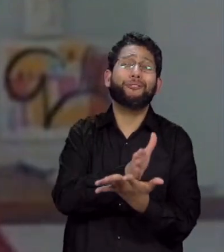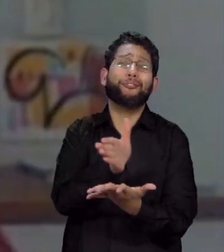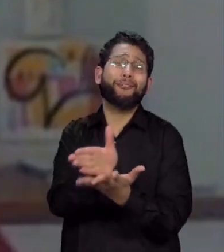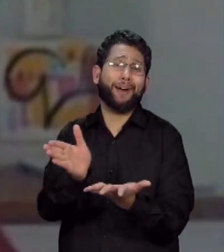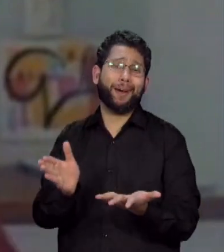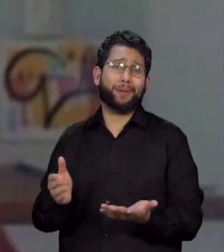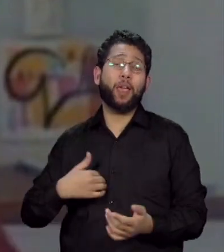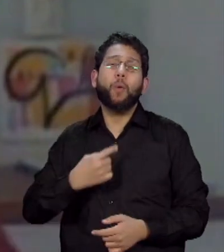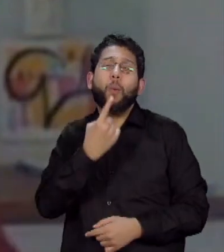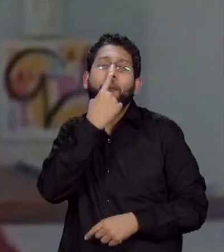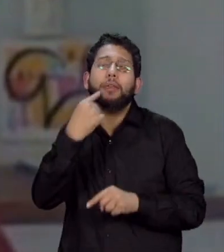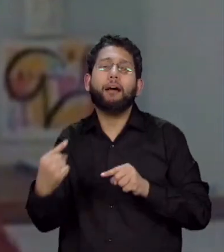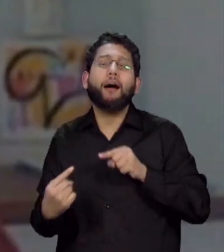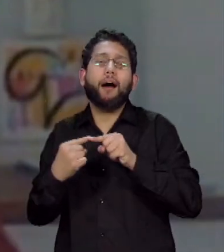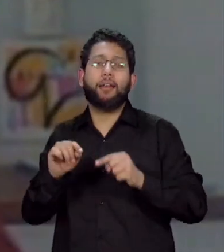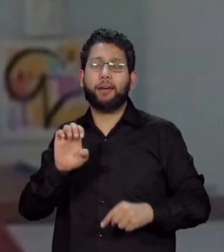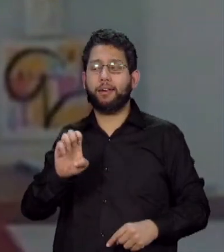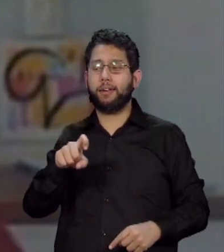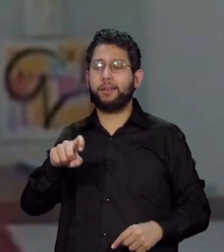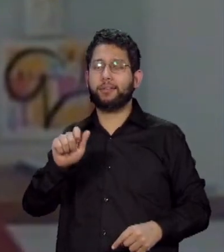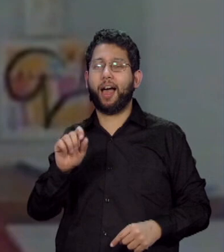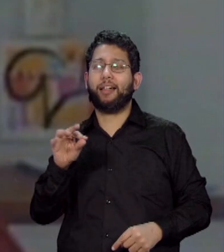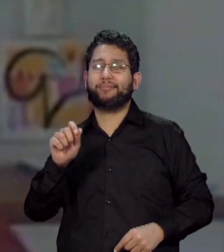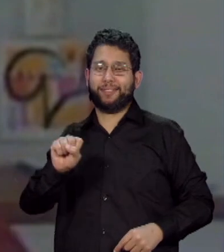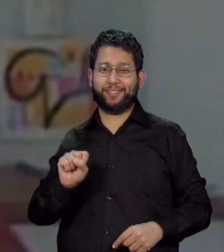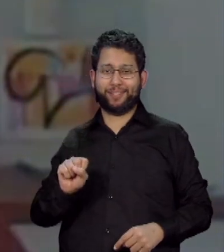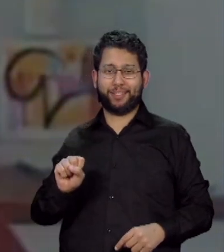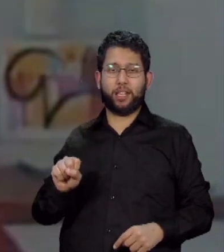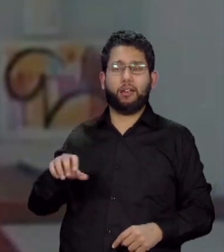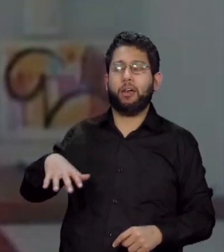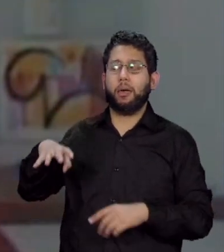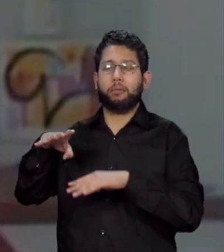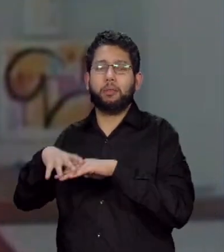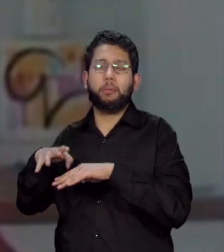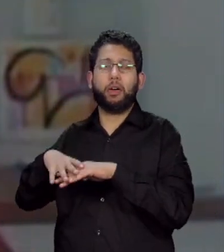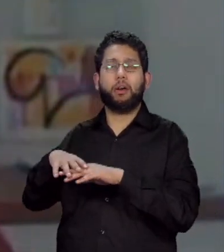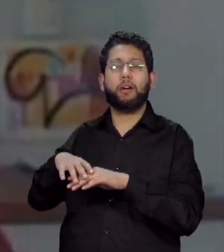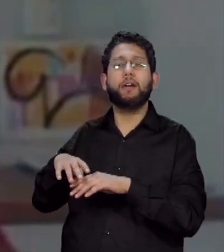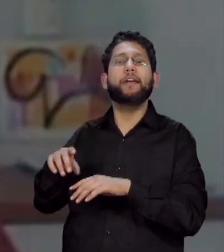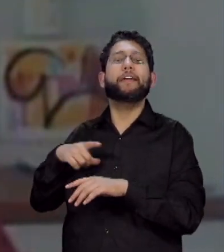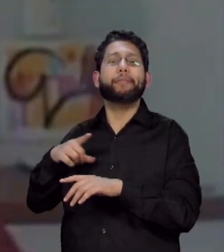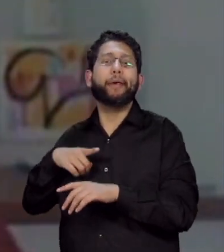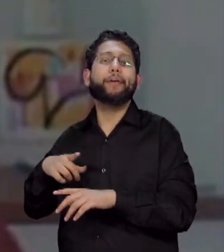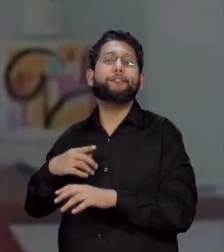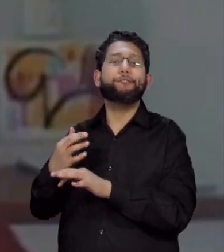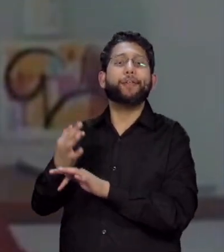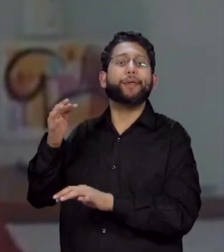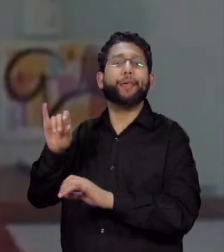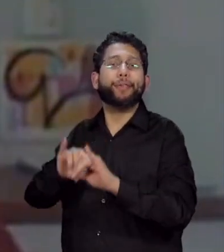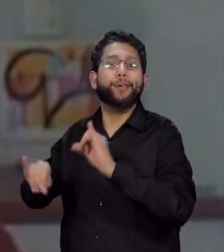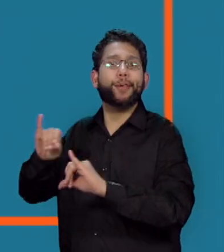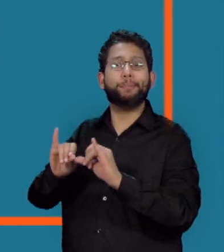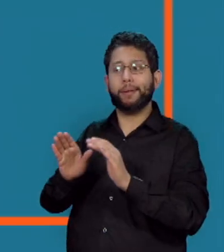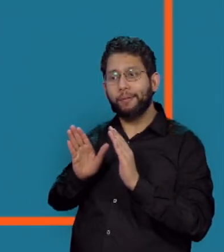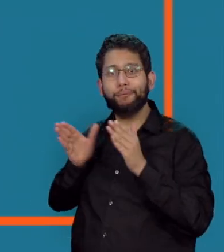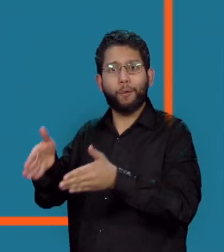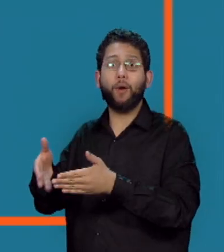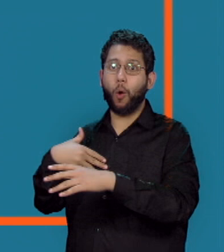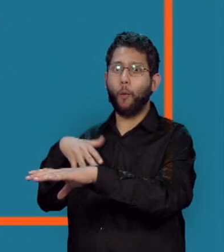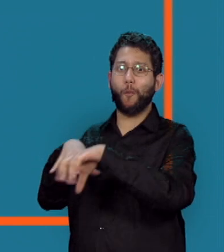de exatas, né, e eu acabei me dedicando a estudar, ir para uma graduação num curso de Química na